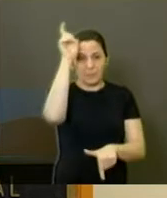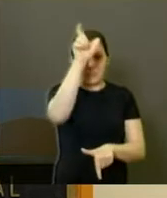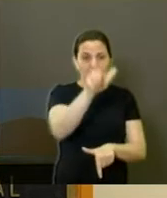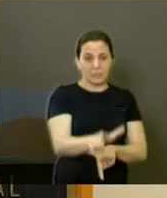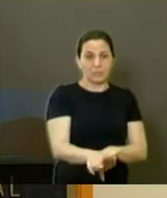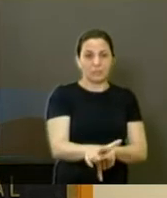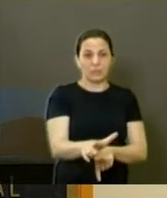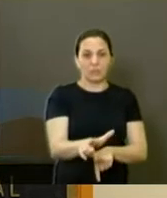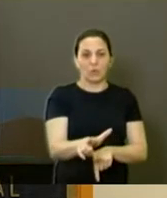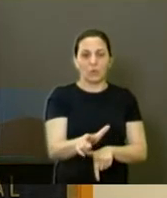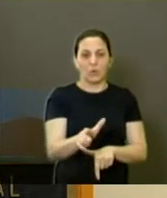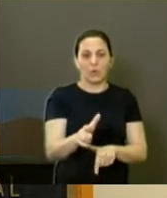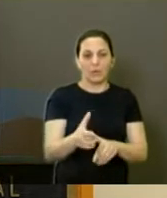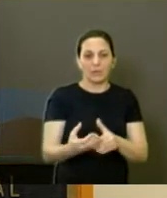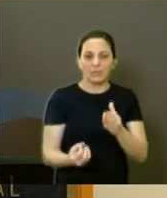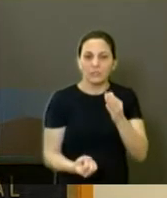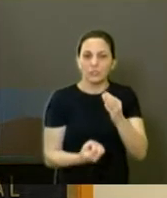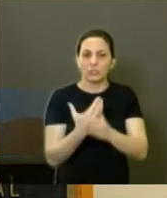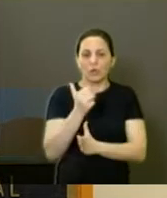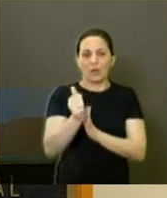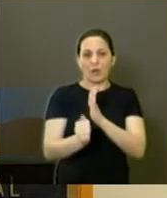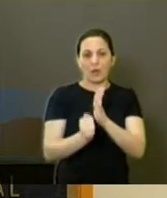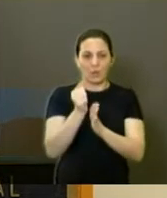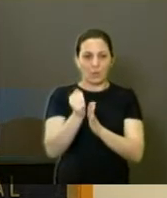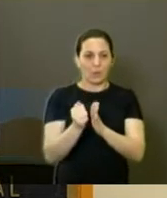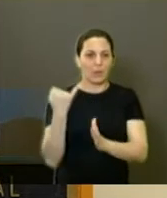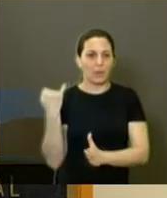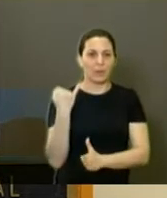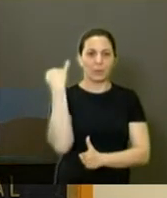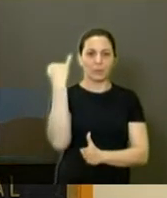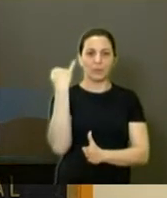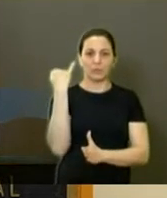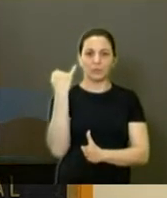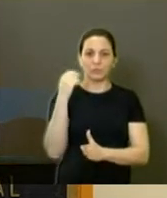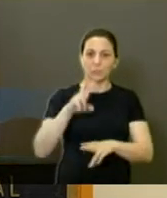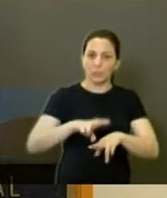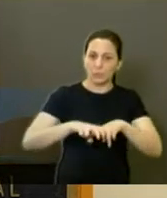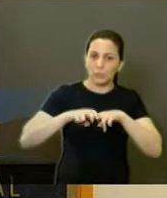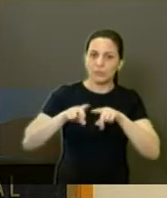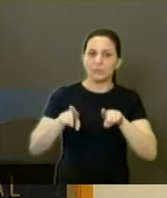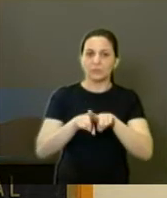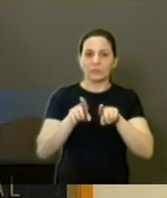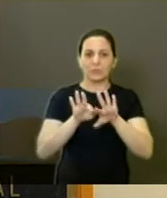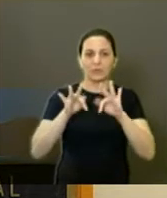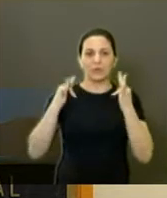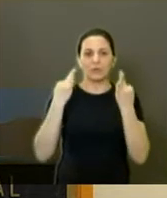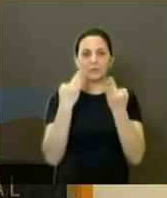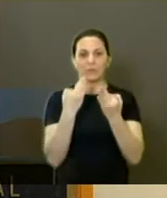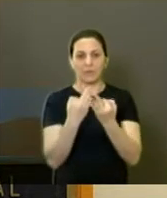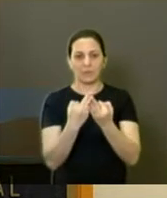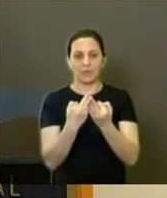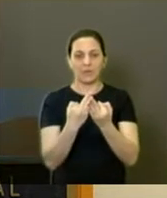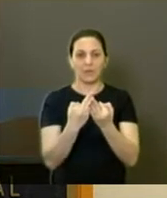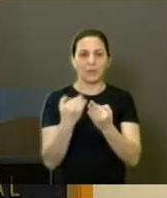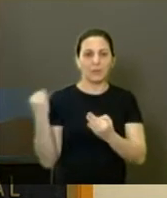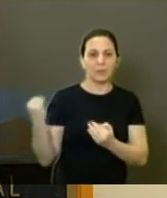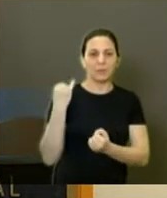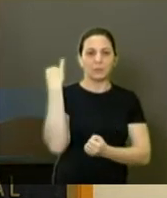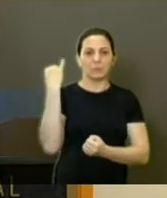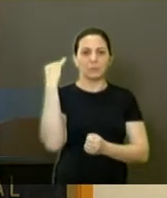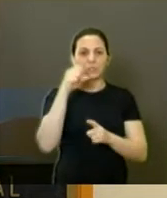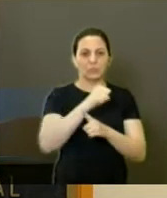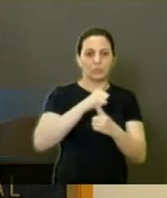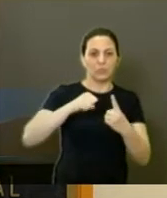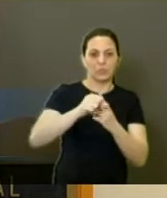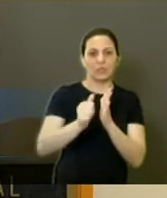mais proeminentes desta cidade e, por consequência, uma das famílias mais ilustres da